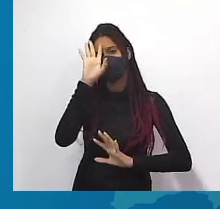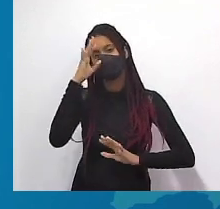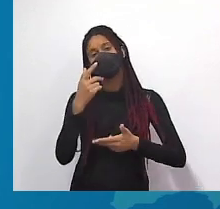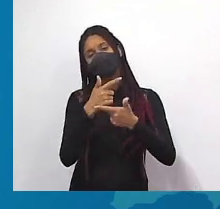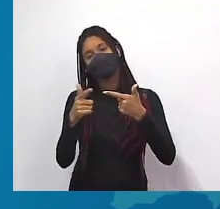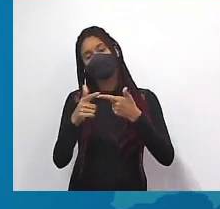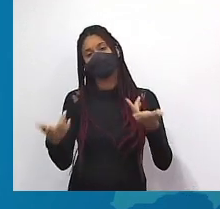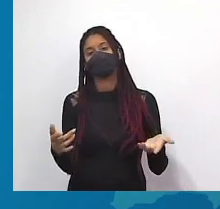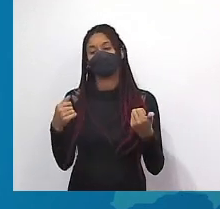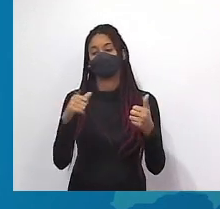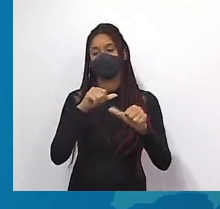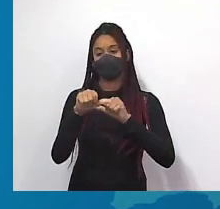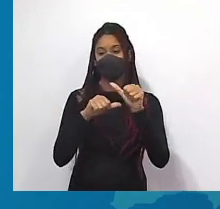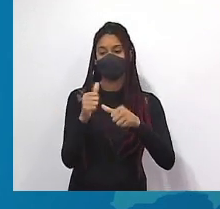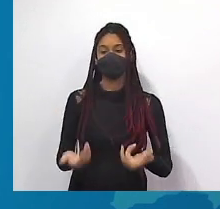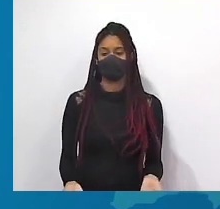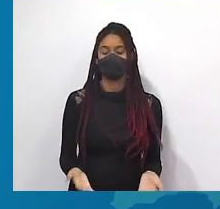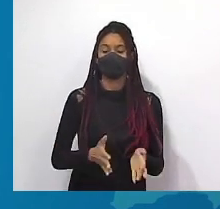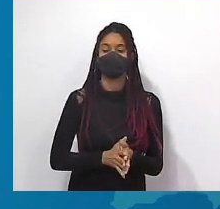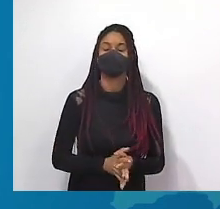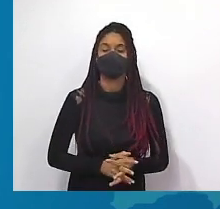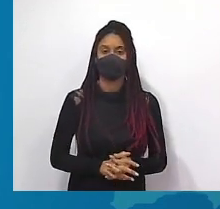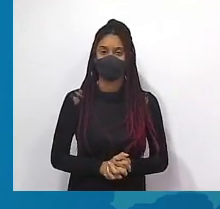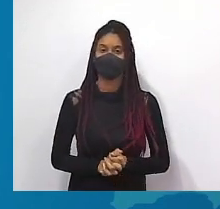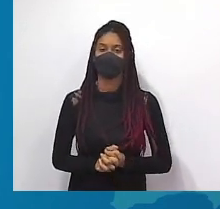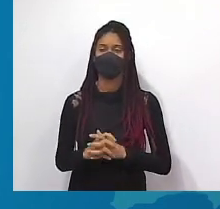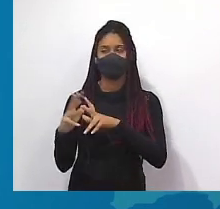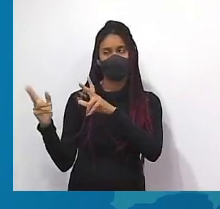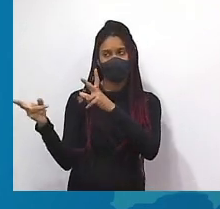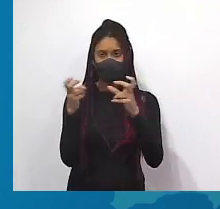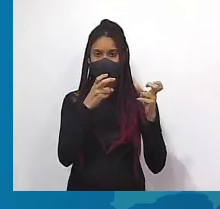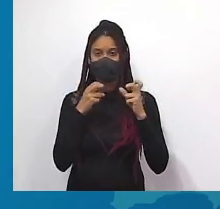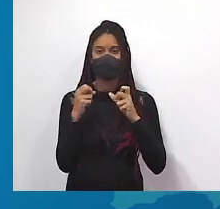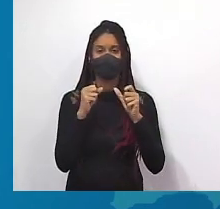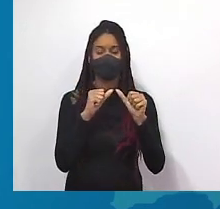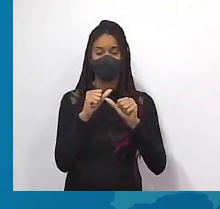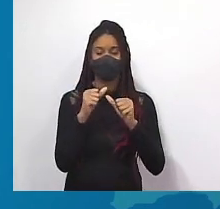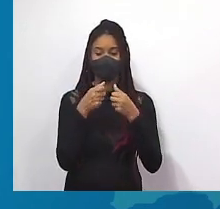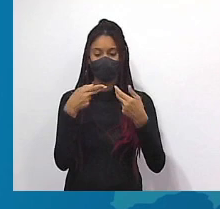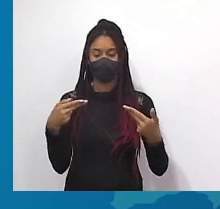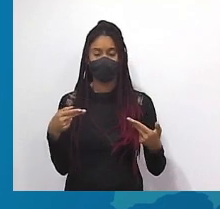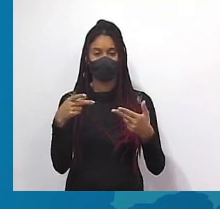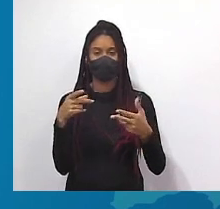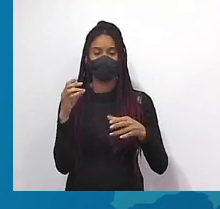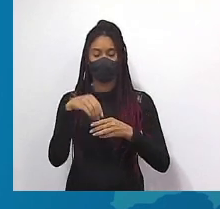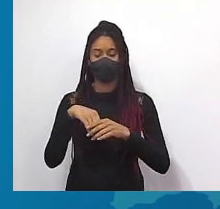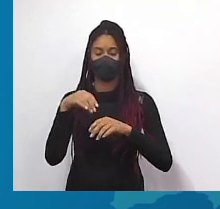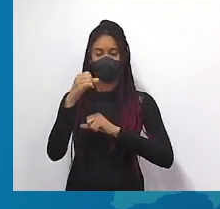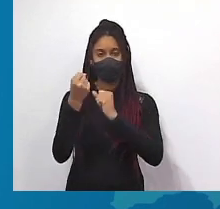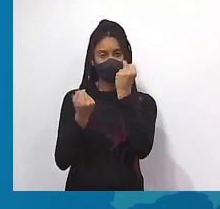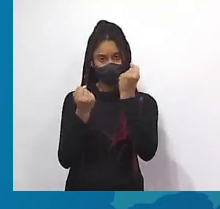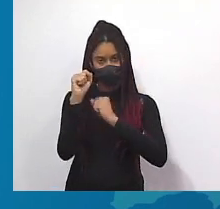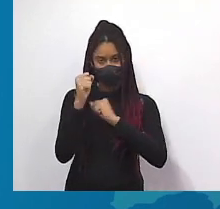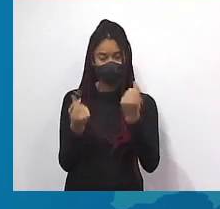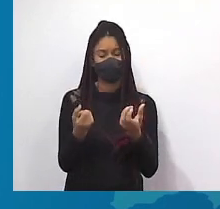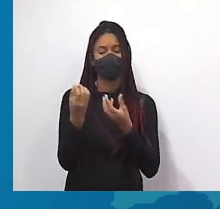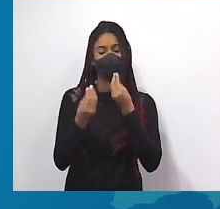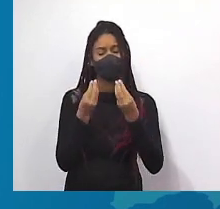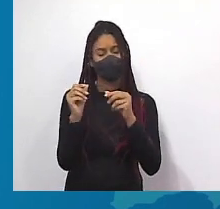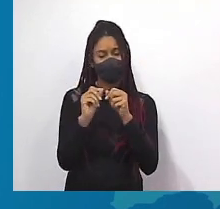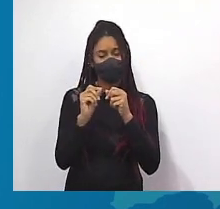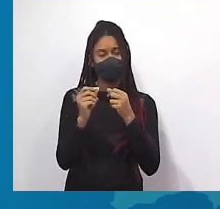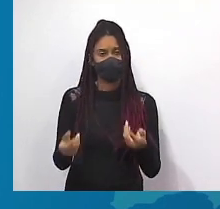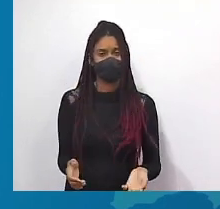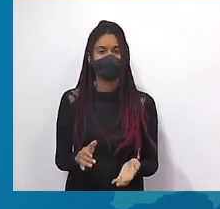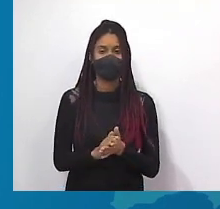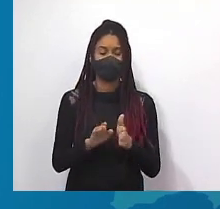precisa mudar a concepção da alteração da matéria dentro das atividades industriais. Como se faz isso? Com